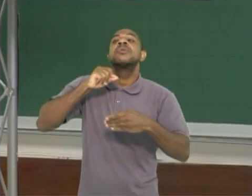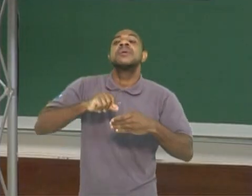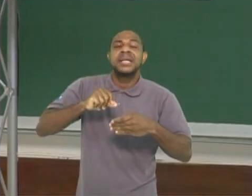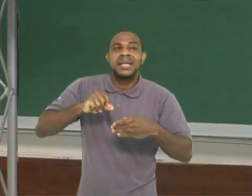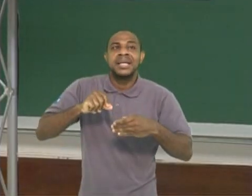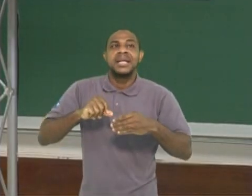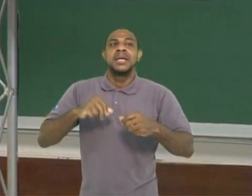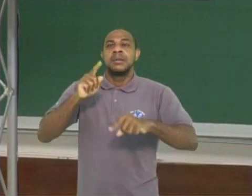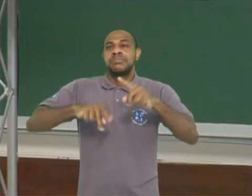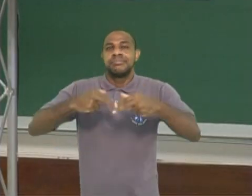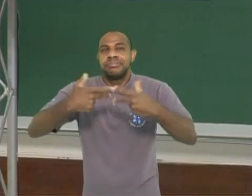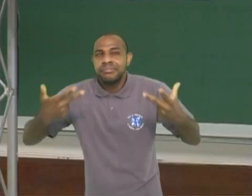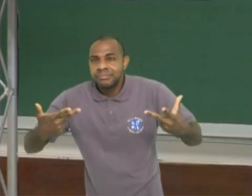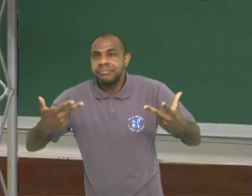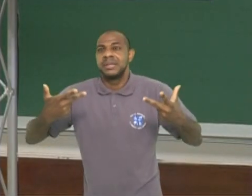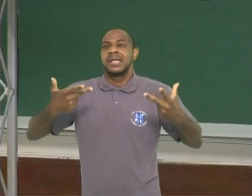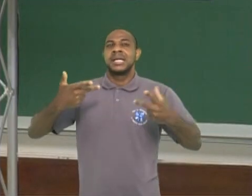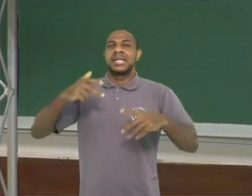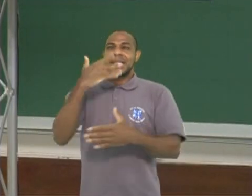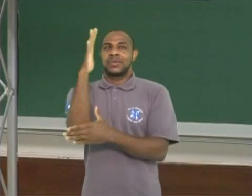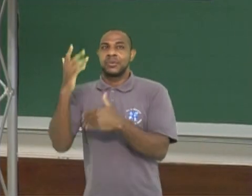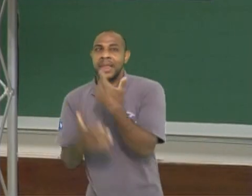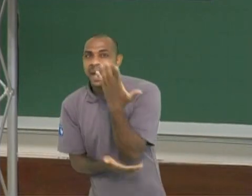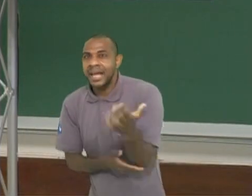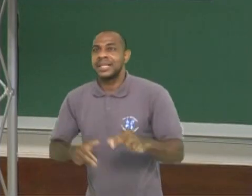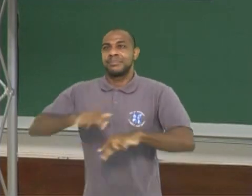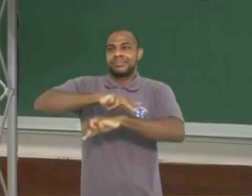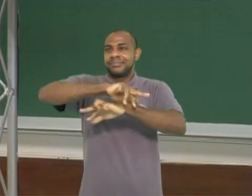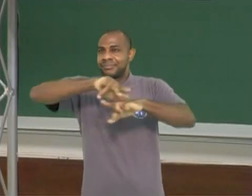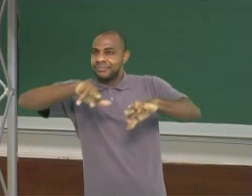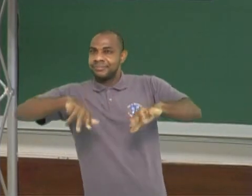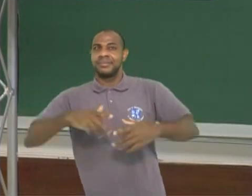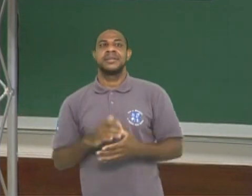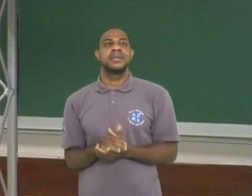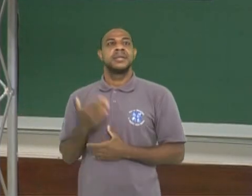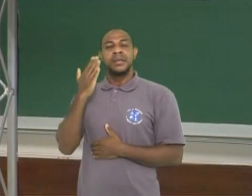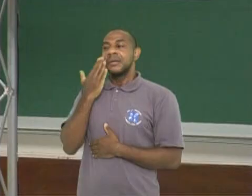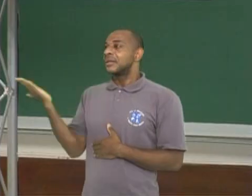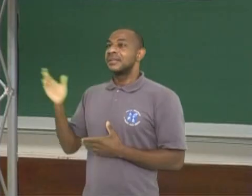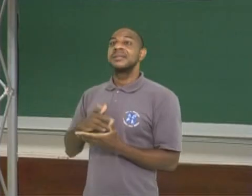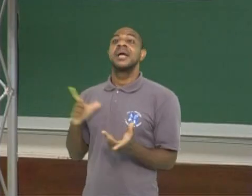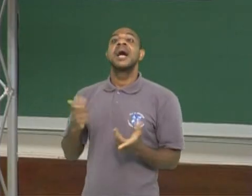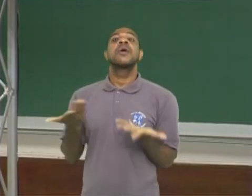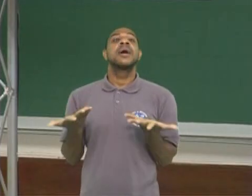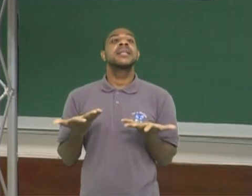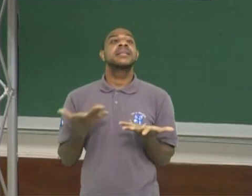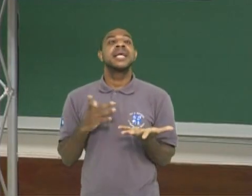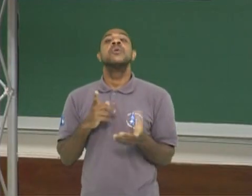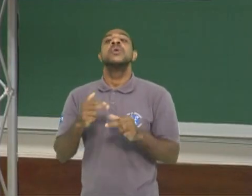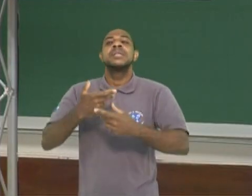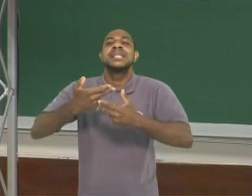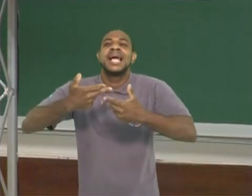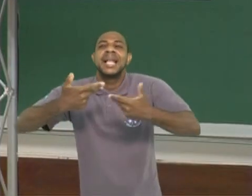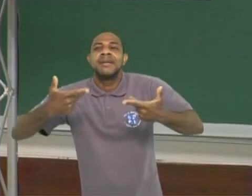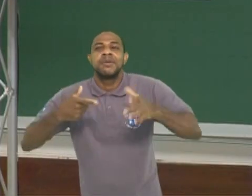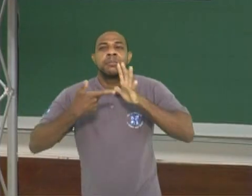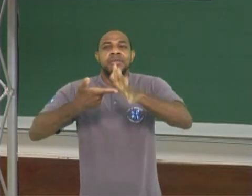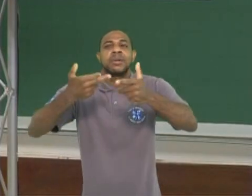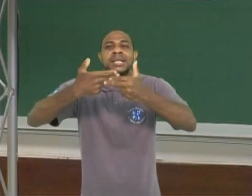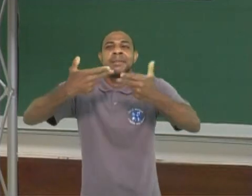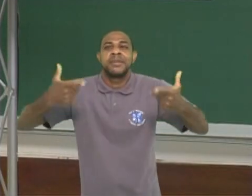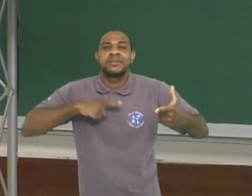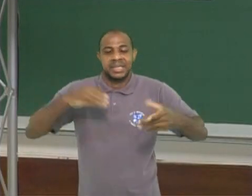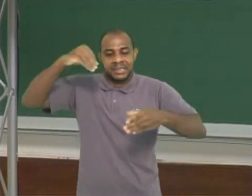e os elementos invisíveis. Então, vamos falar um pouquinho desses elementos que compõem o espaço